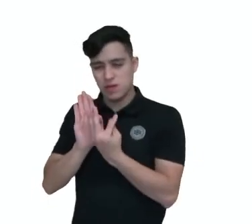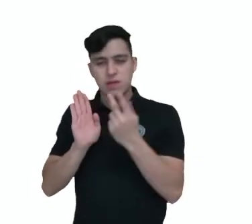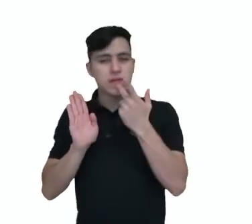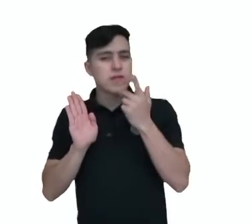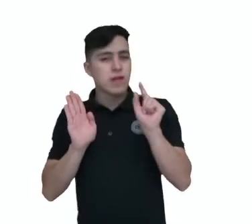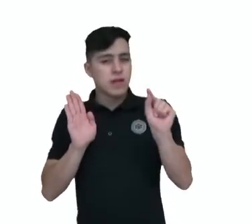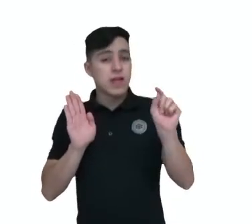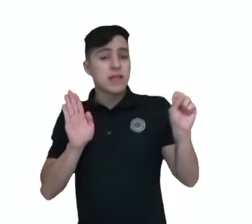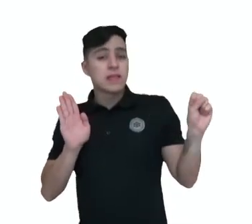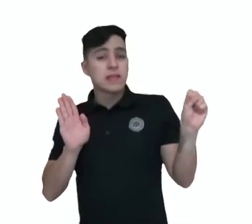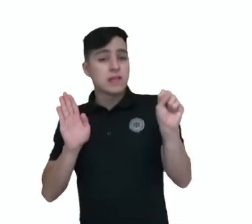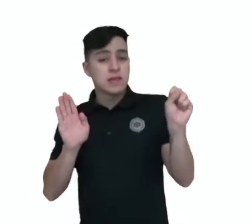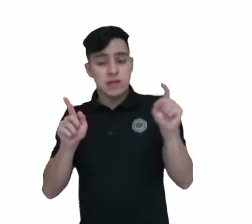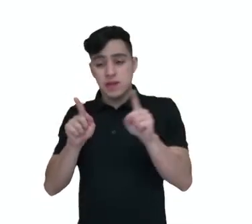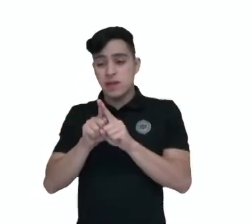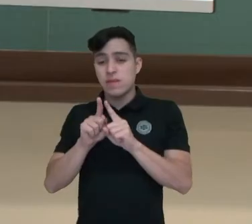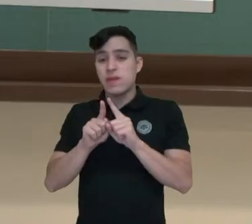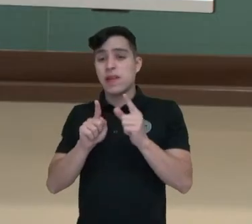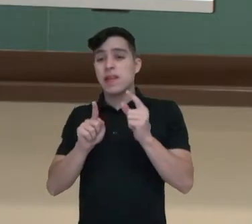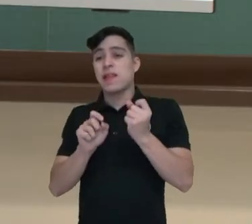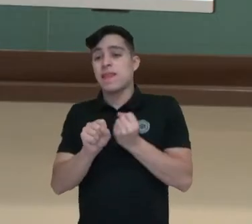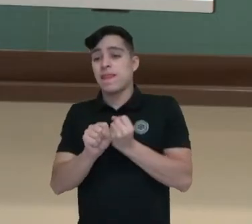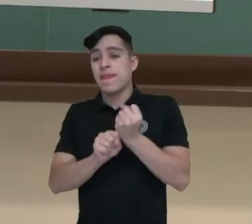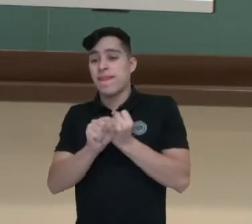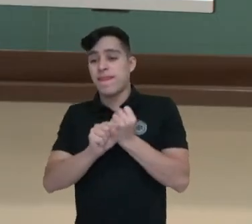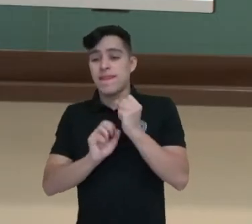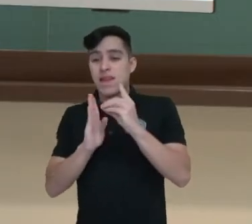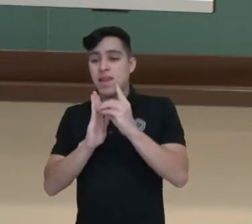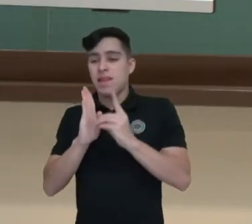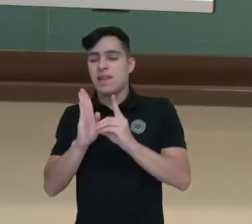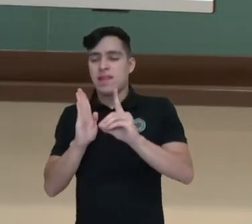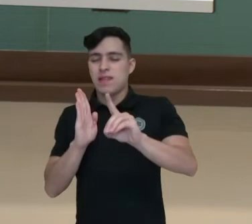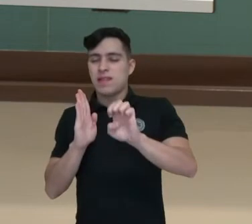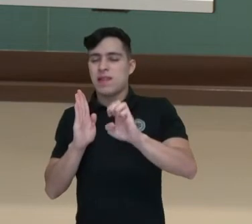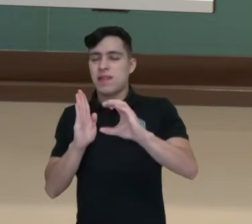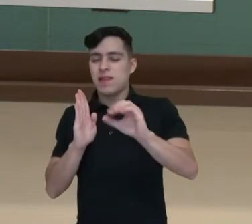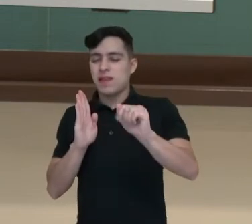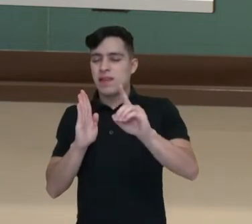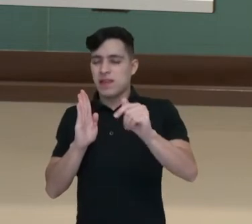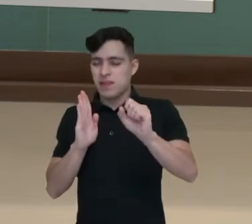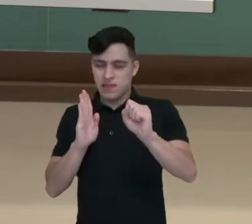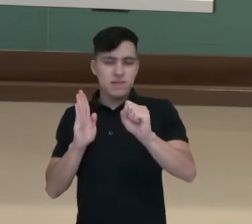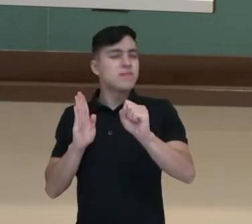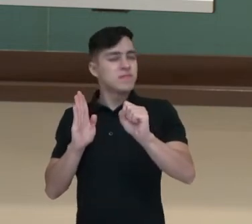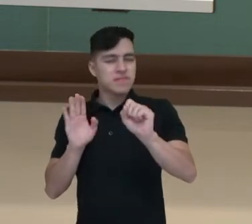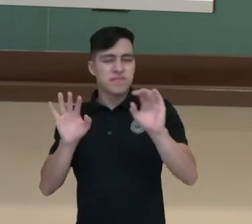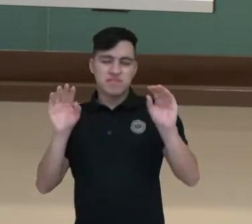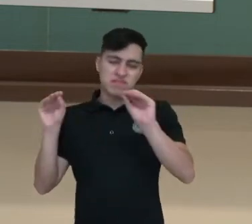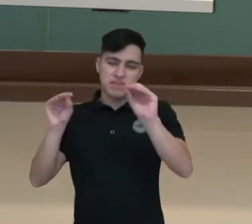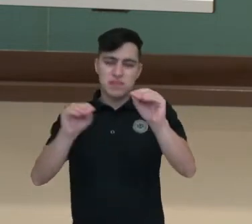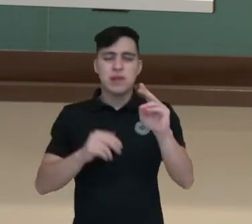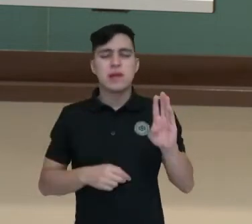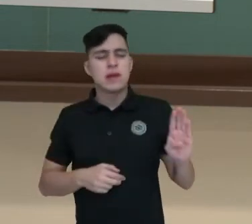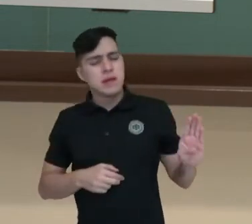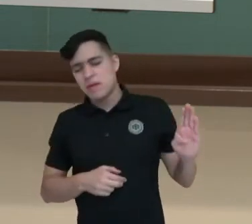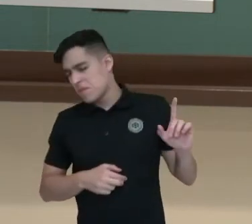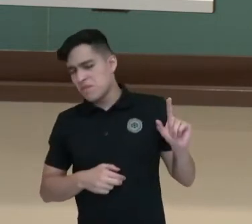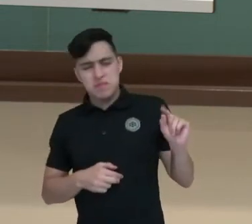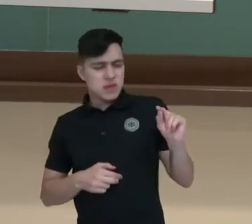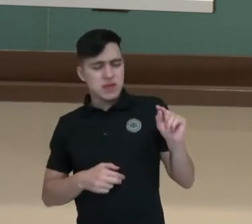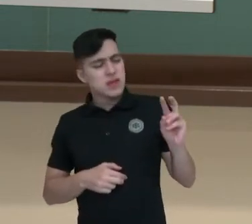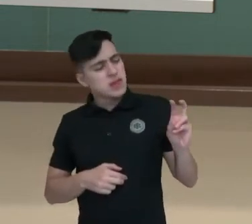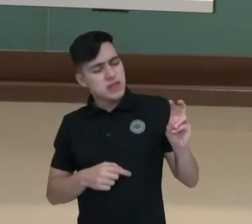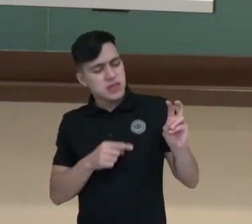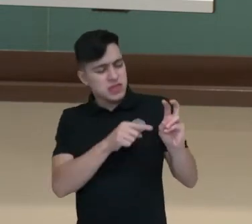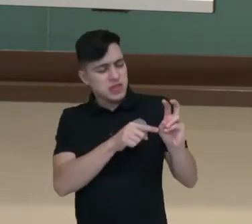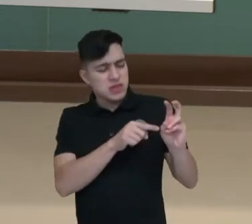década, que o recorde do Bolt permanece já há uma década intacto, né? Letra B. O que o algarismo